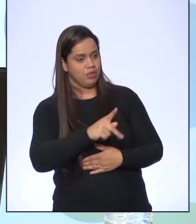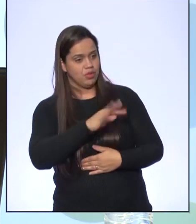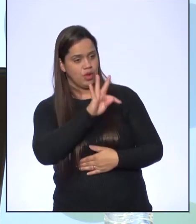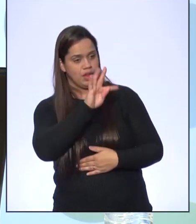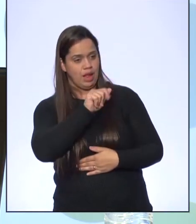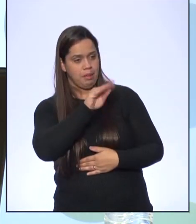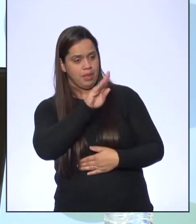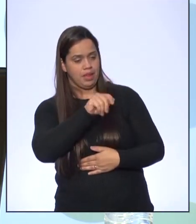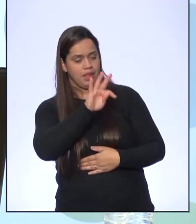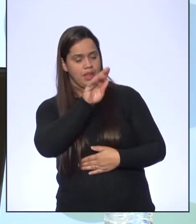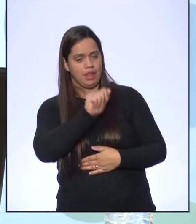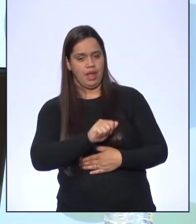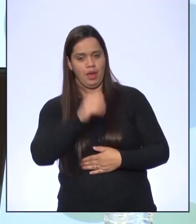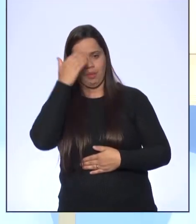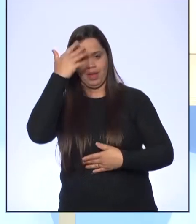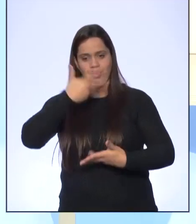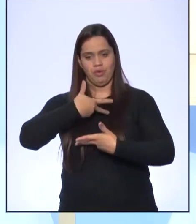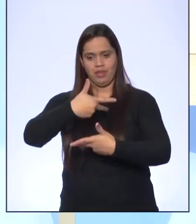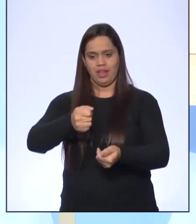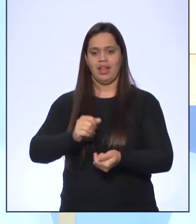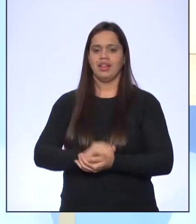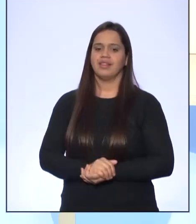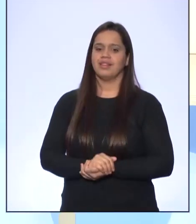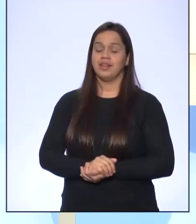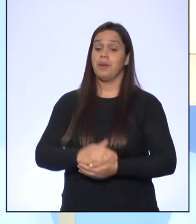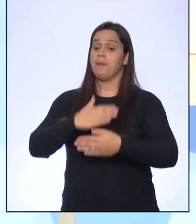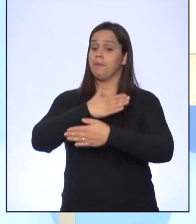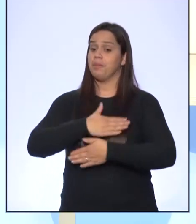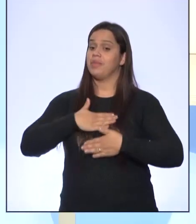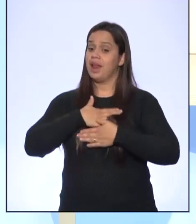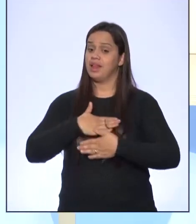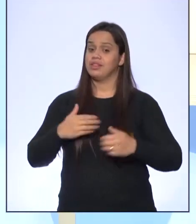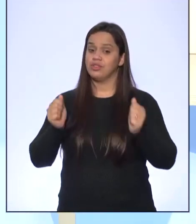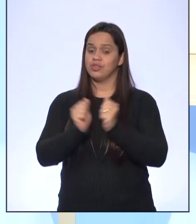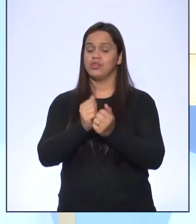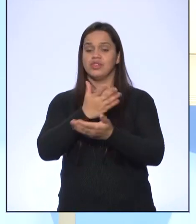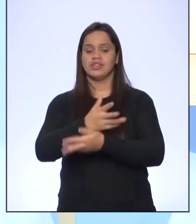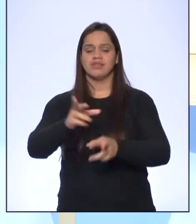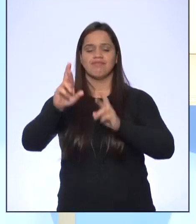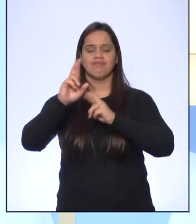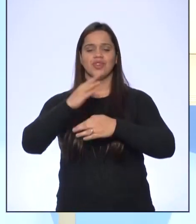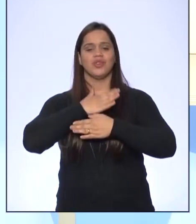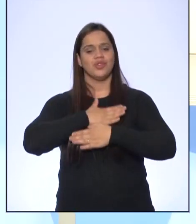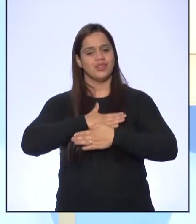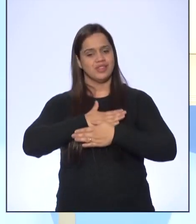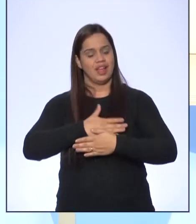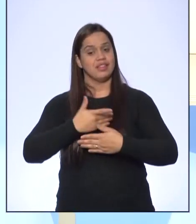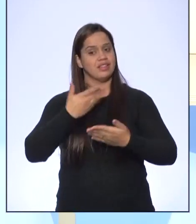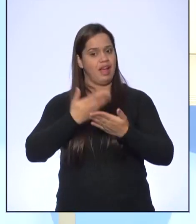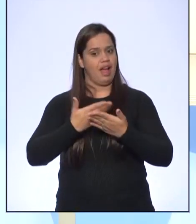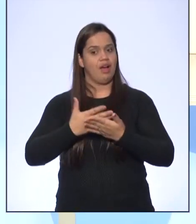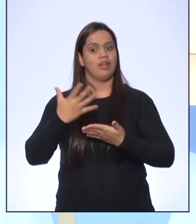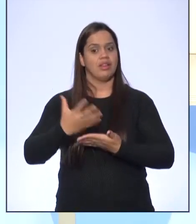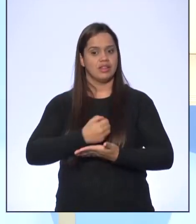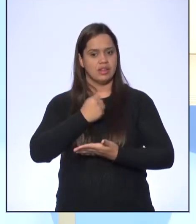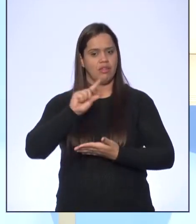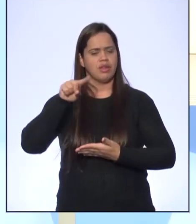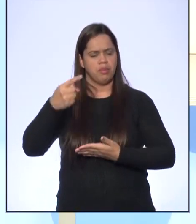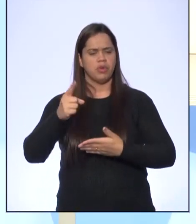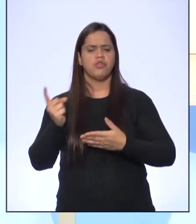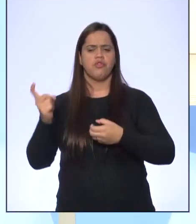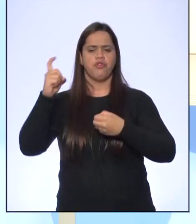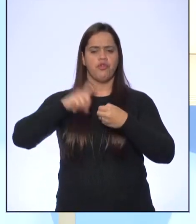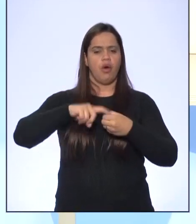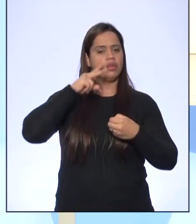presença. Obrigada por me chamar. Muito obrigada. Foi um prazer, espero que vocês tenham gostado bastante. Essa aula está sendo gravada,